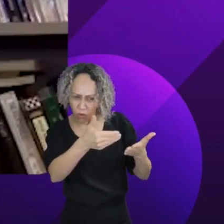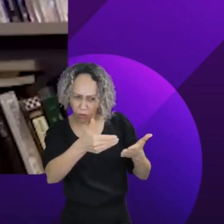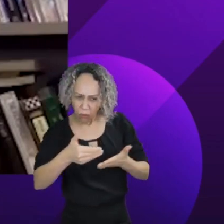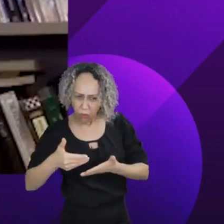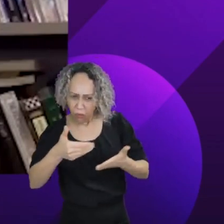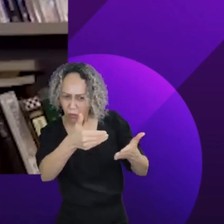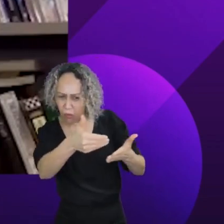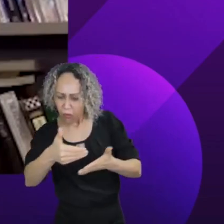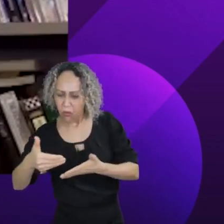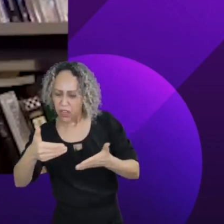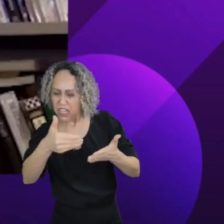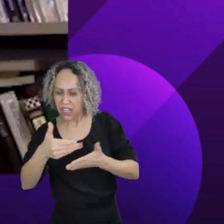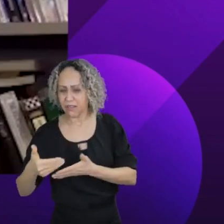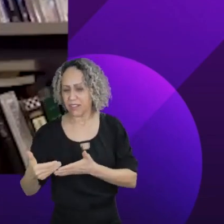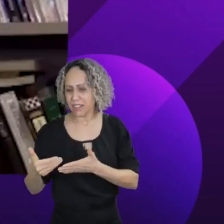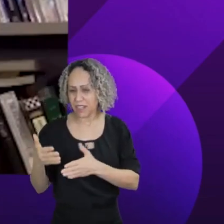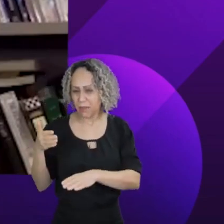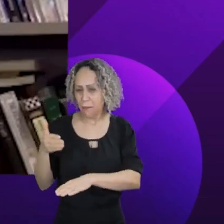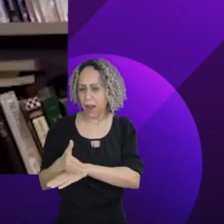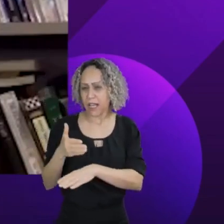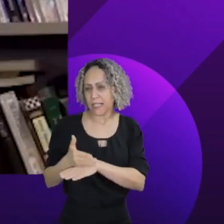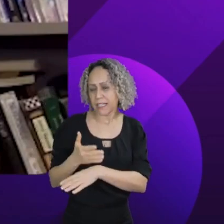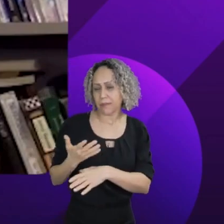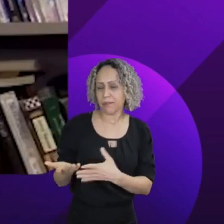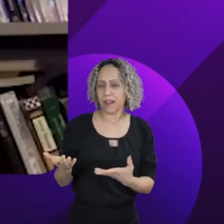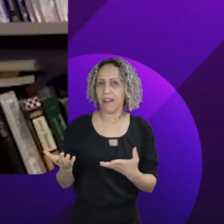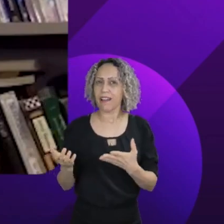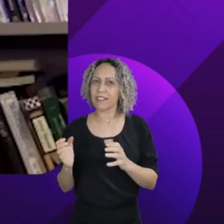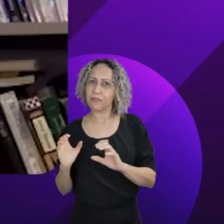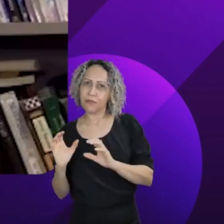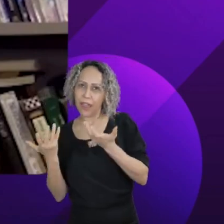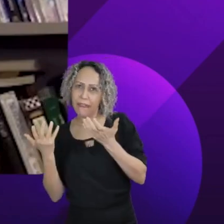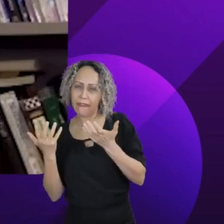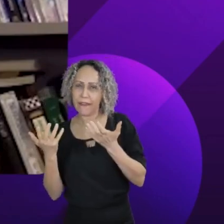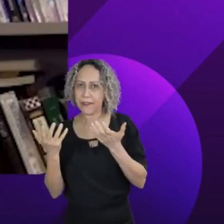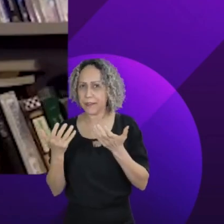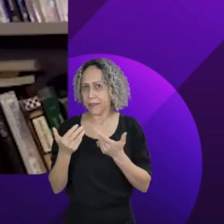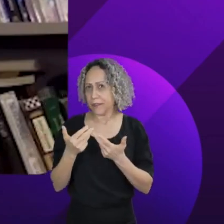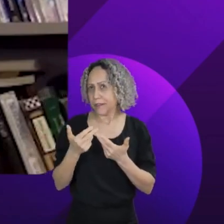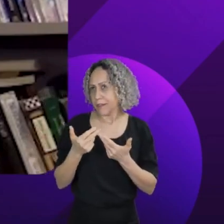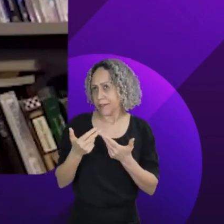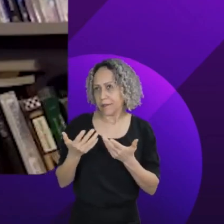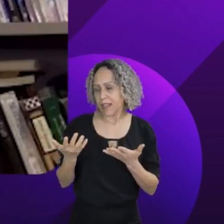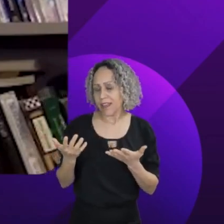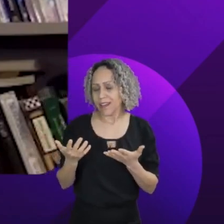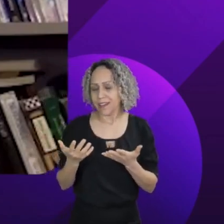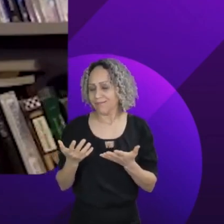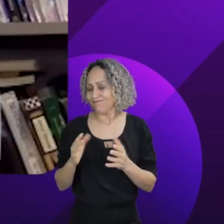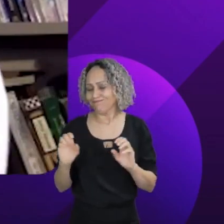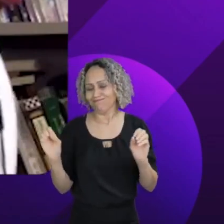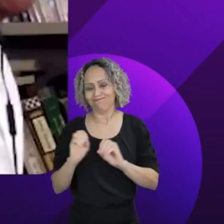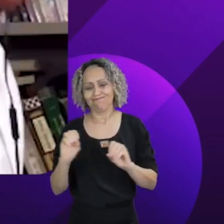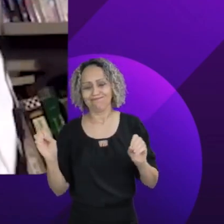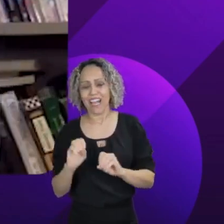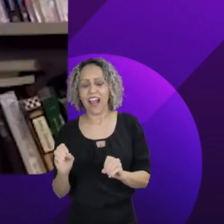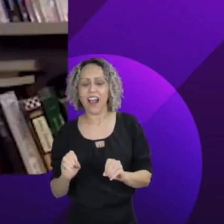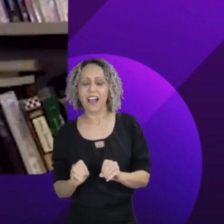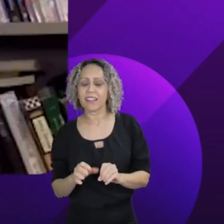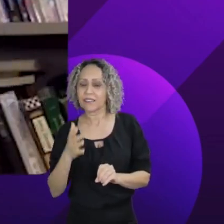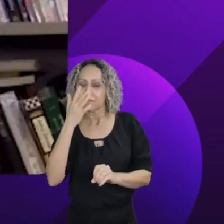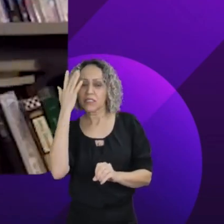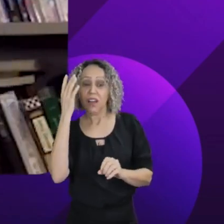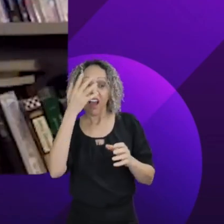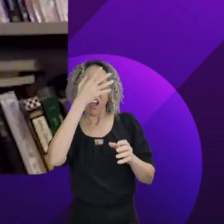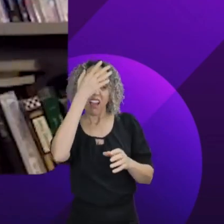você sabe disso, você sente-se isolada, né? E esse isolamento, geralmente, é uma das